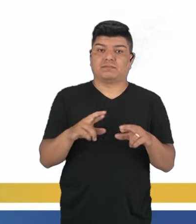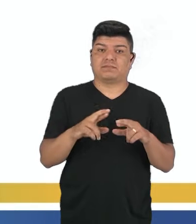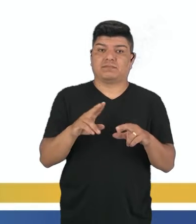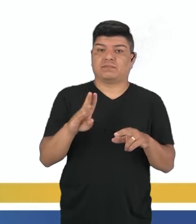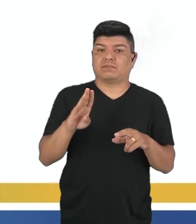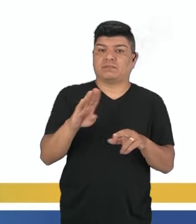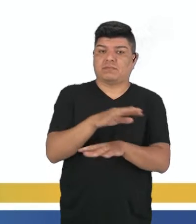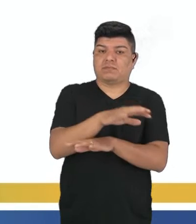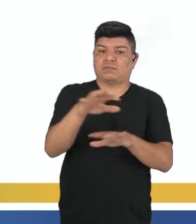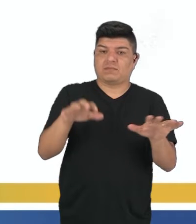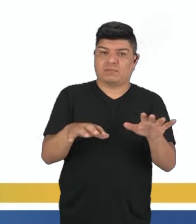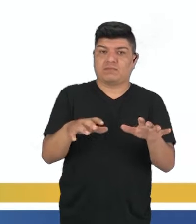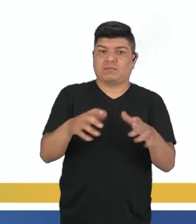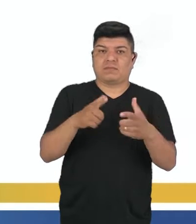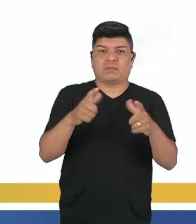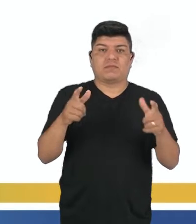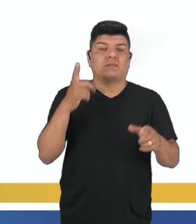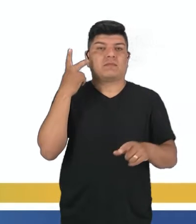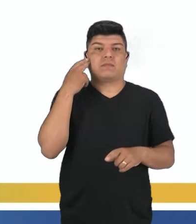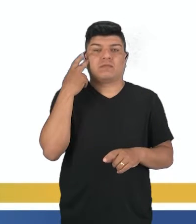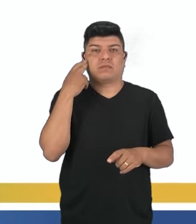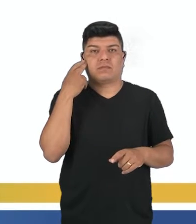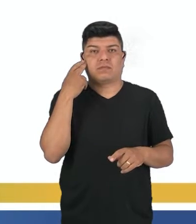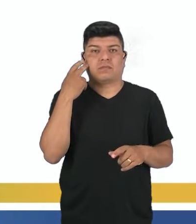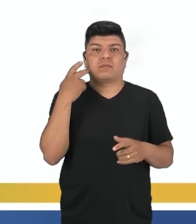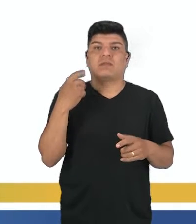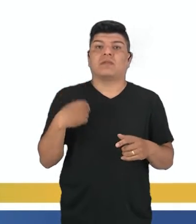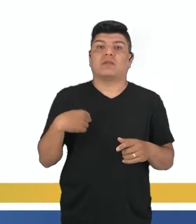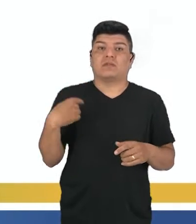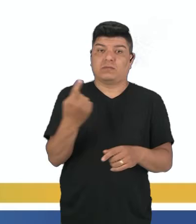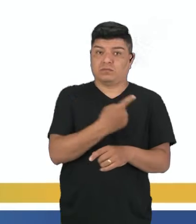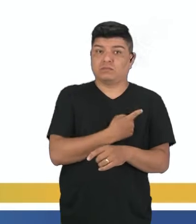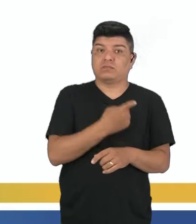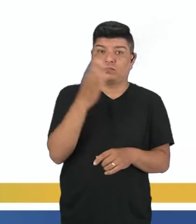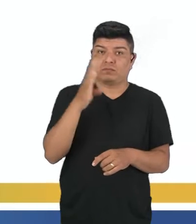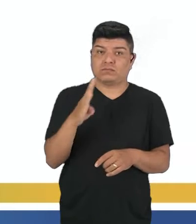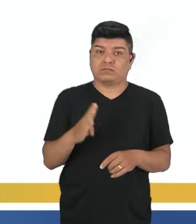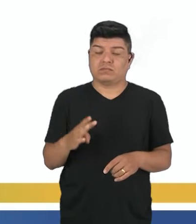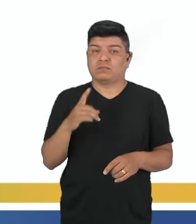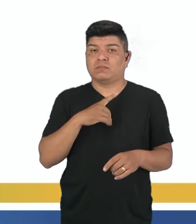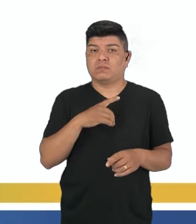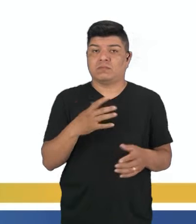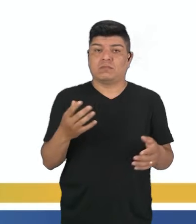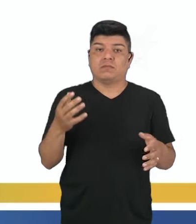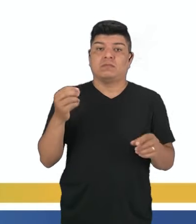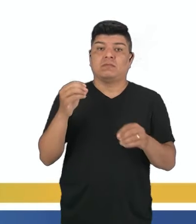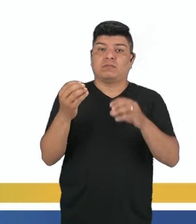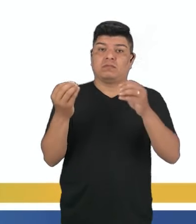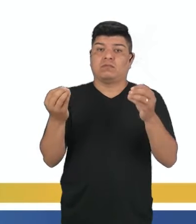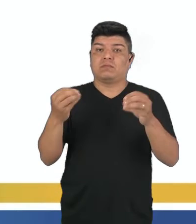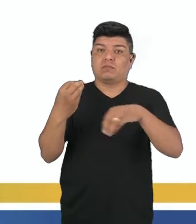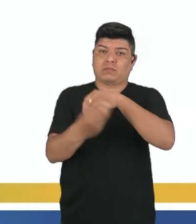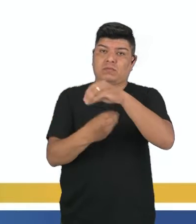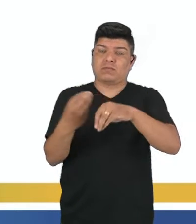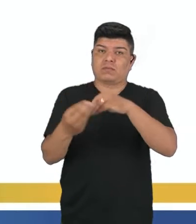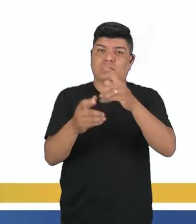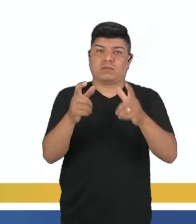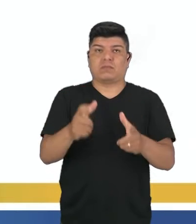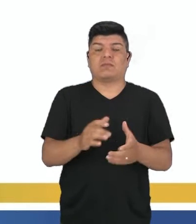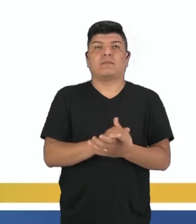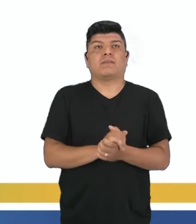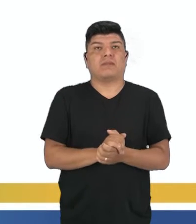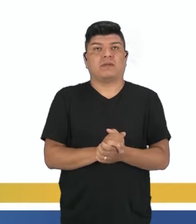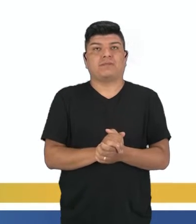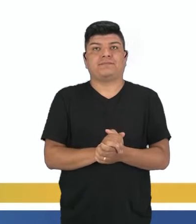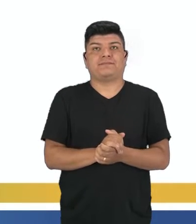biodiversidade natural muito grande. E a nossa região, ela engloba essa biodiversidade em uma área, Além disso,